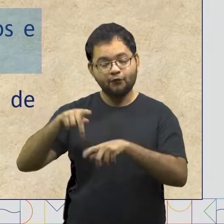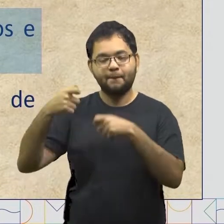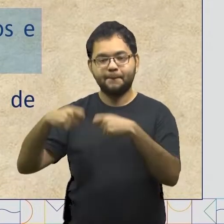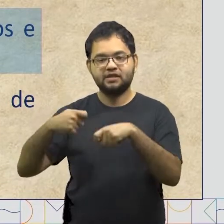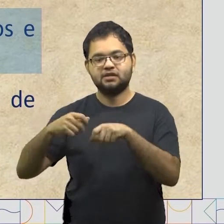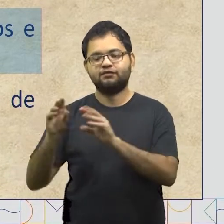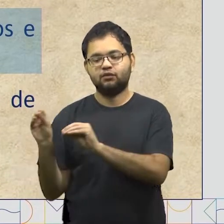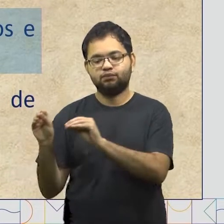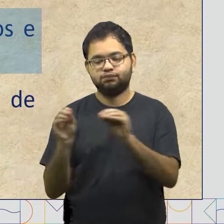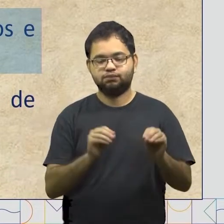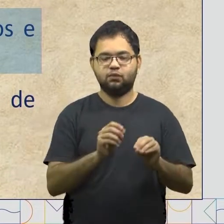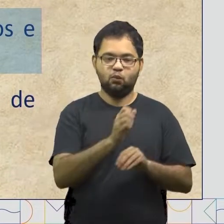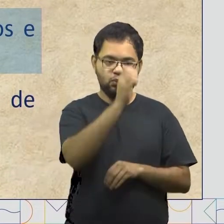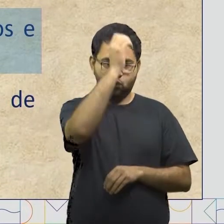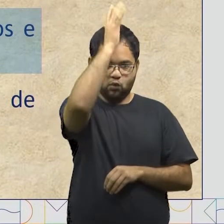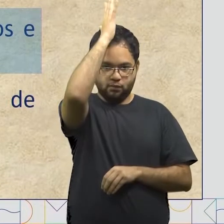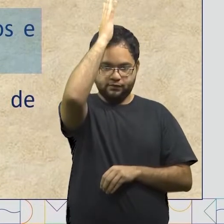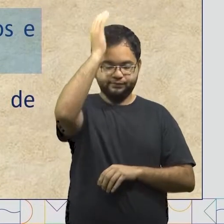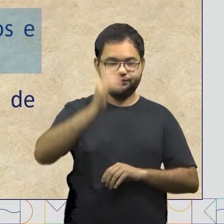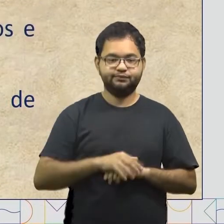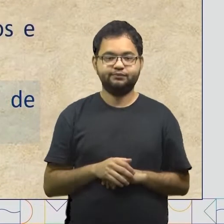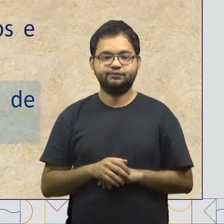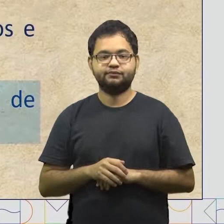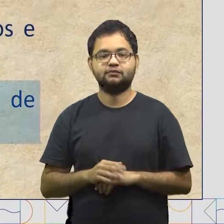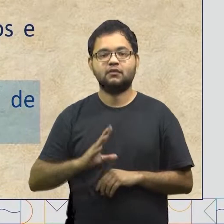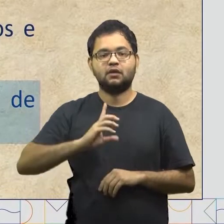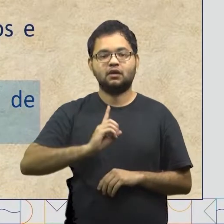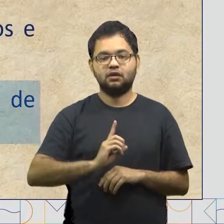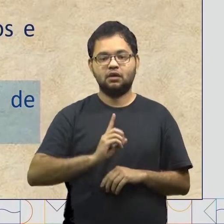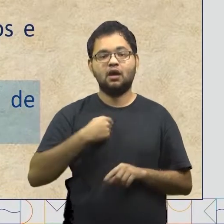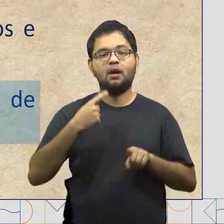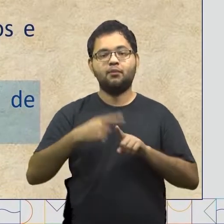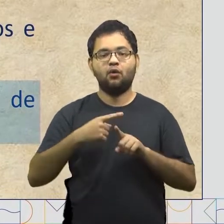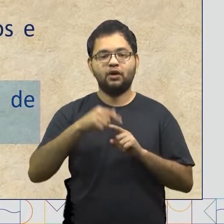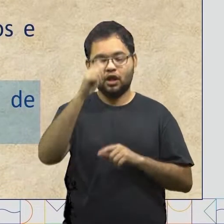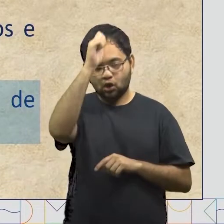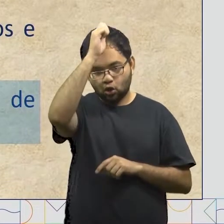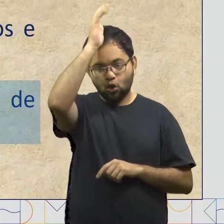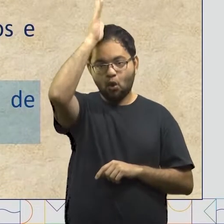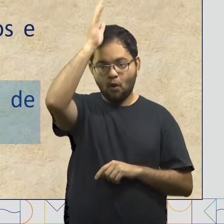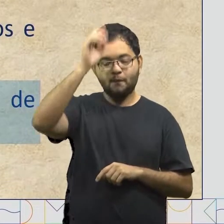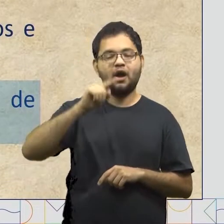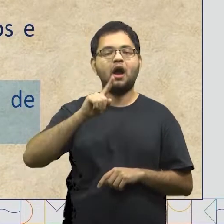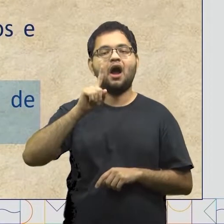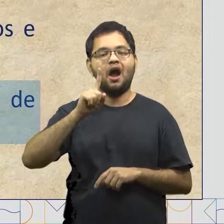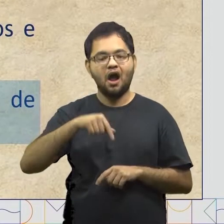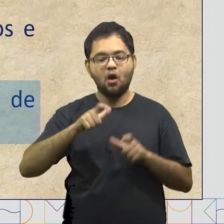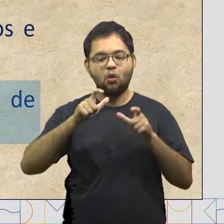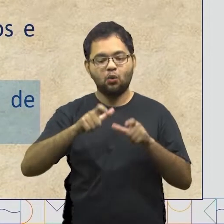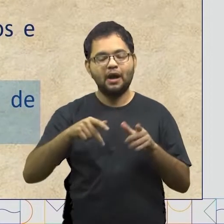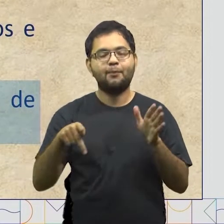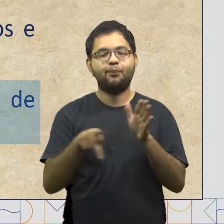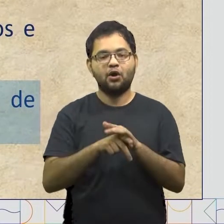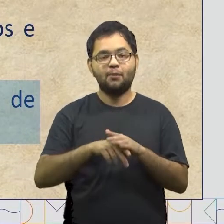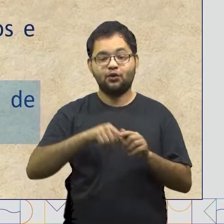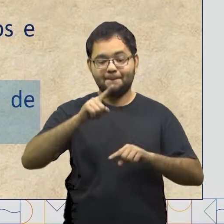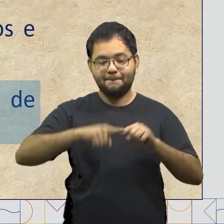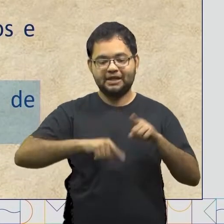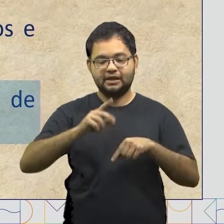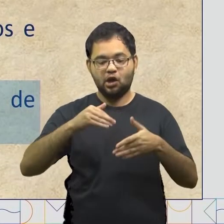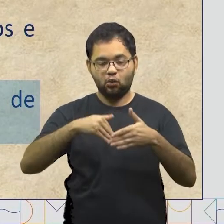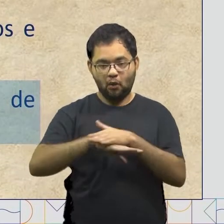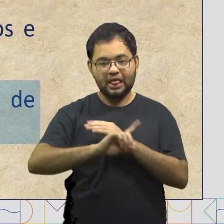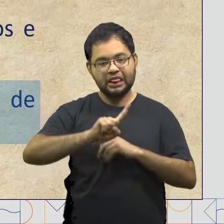do seu império deveriam ir a Roma Alternativa de Pokémon mas servia de local de distribuição